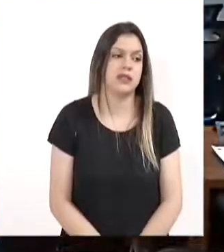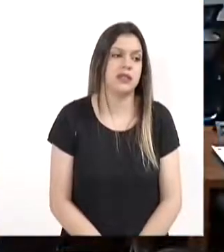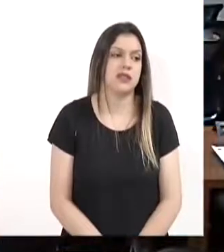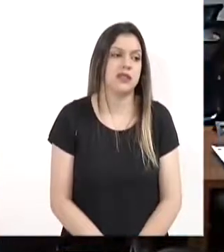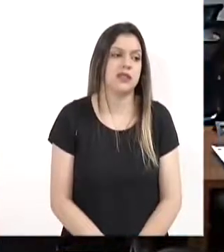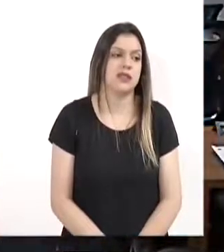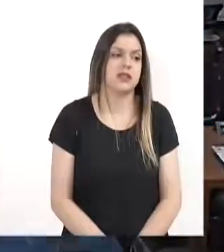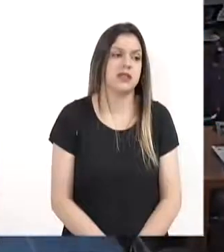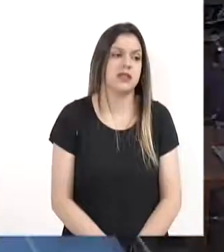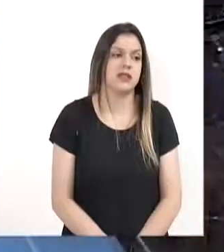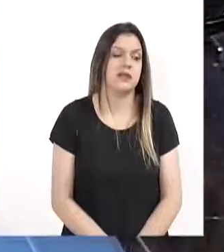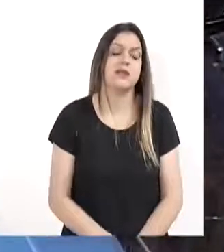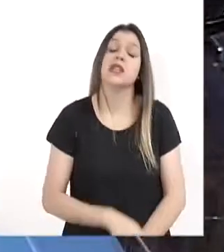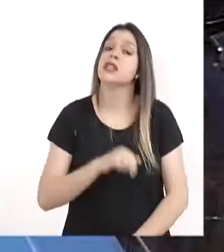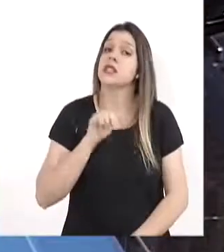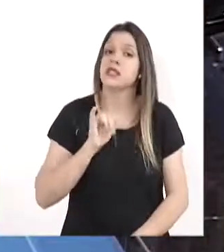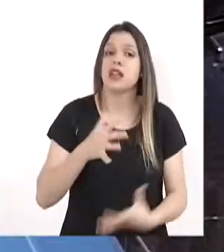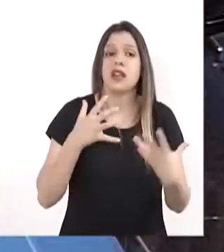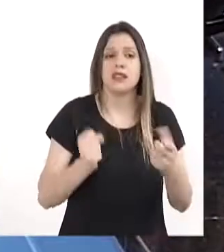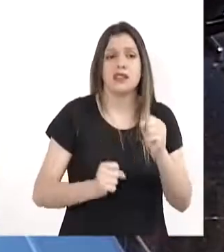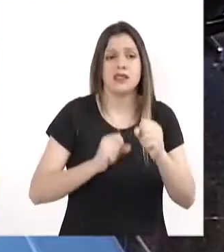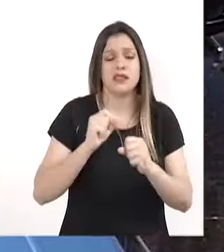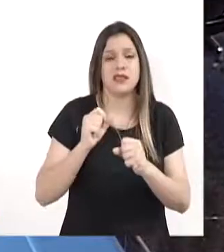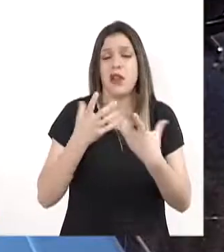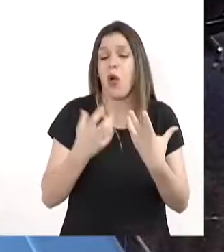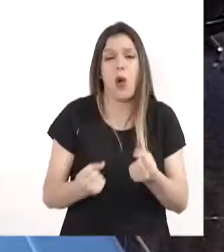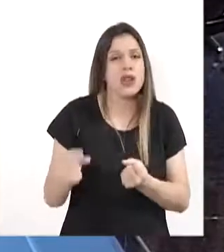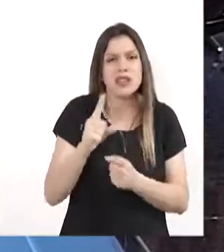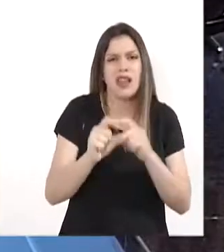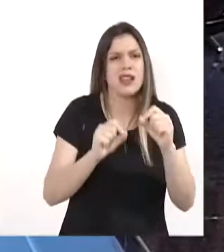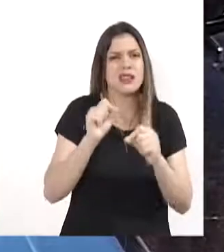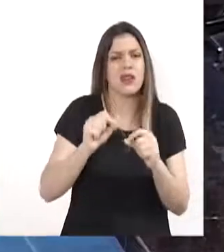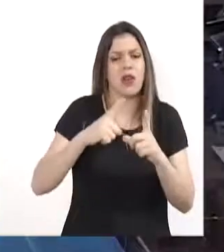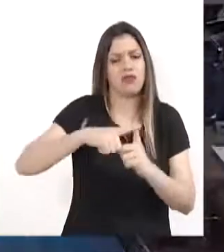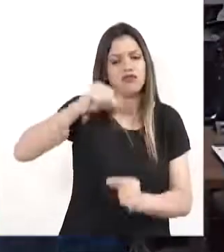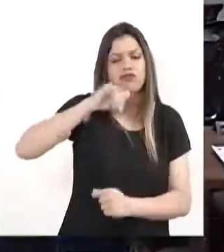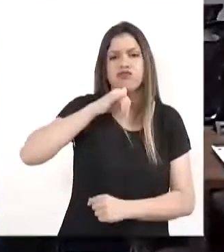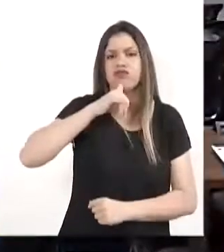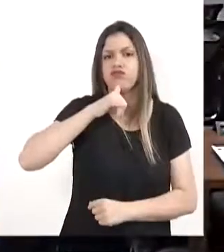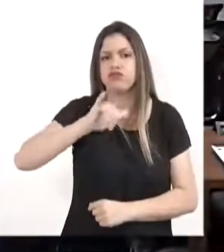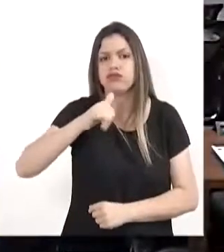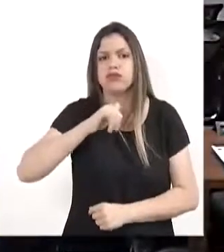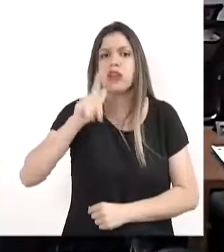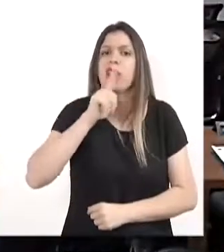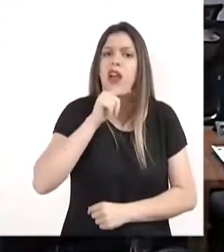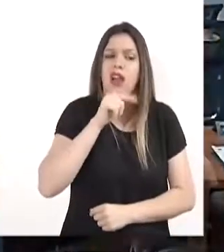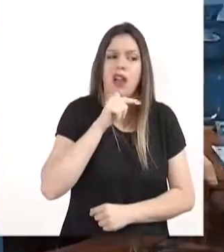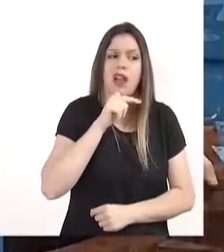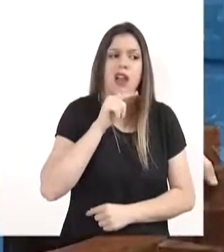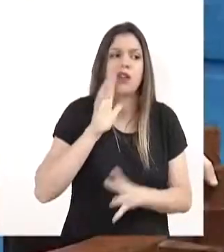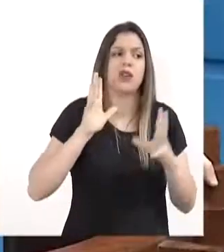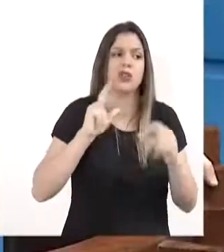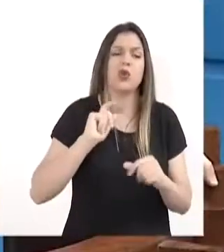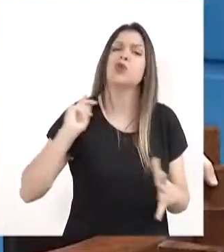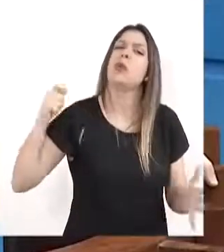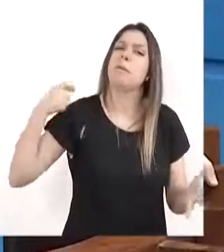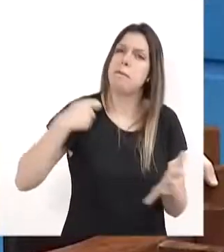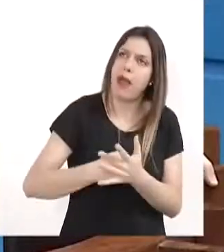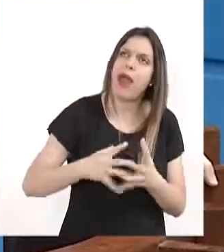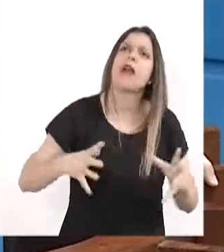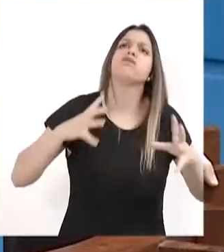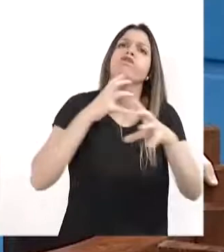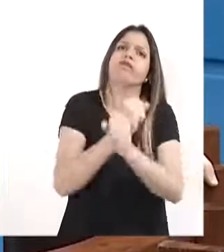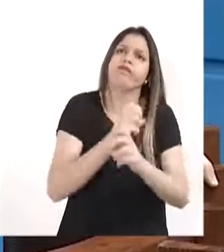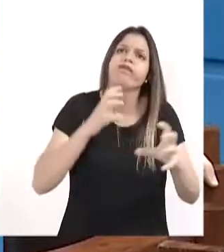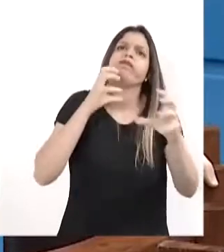essas concessionárias fazem com a população, e conosco, que também pagamos conta de energia elétrica, de água,